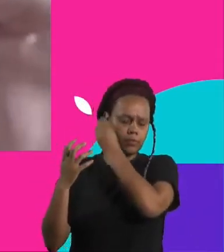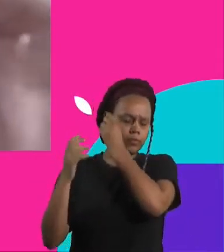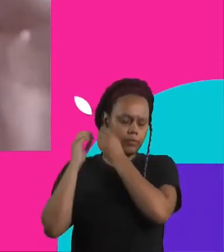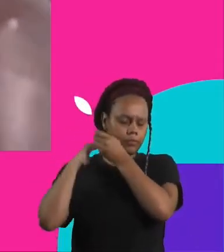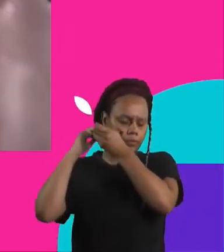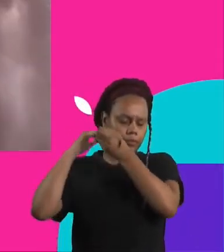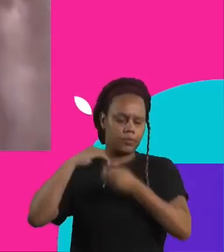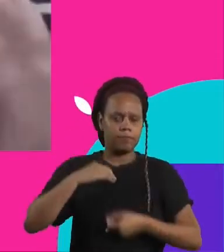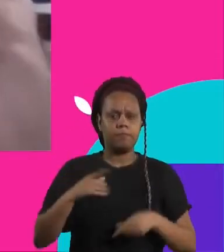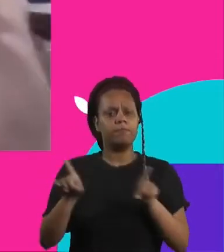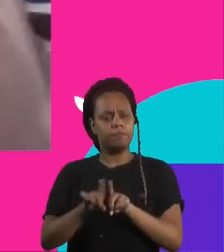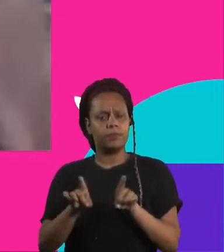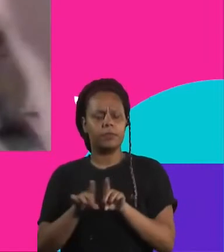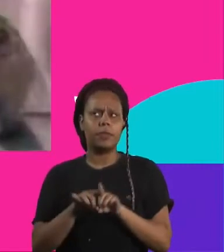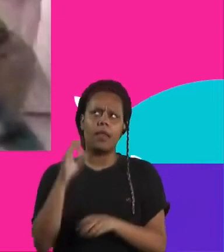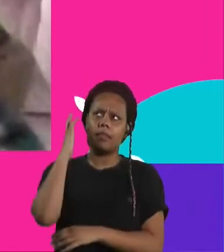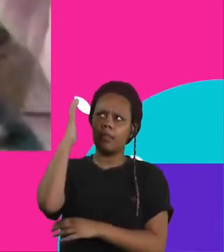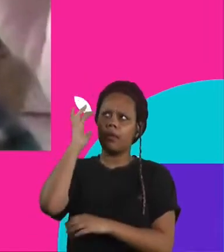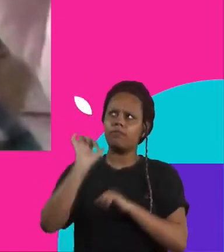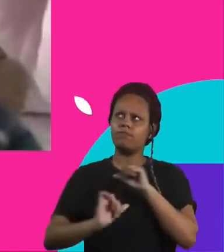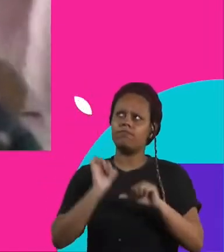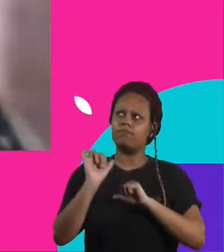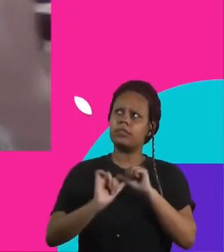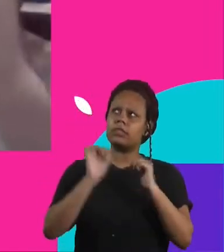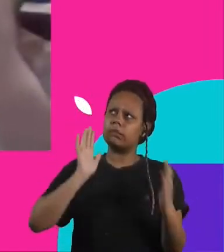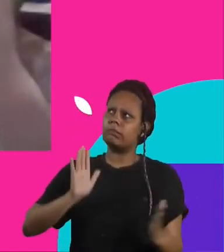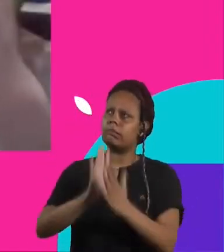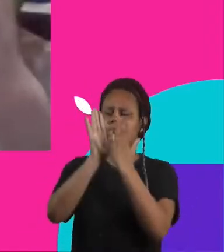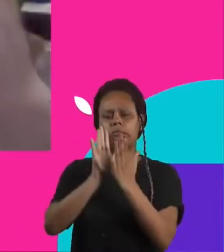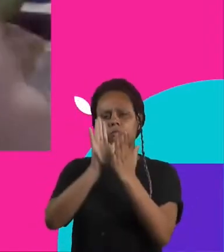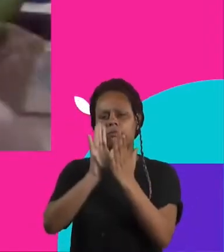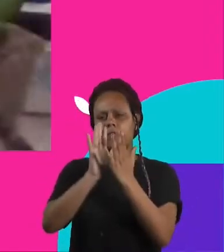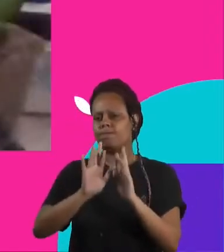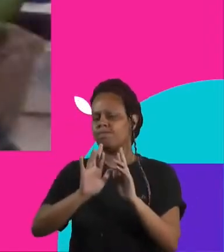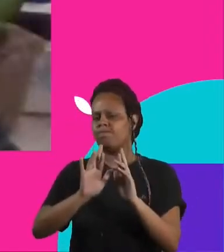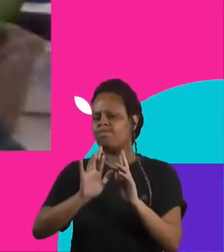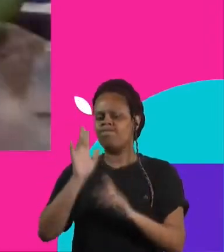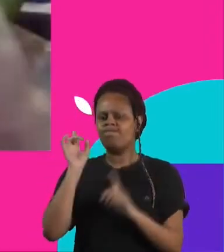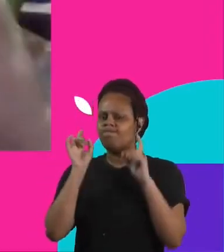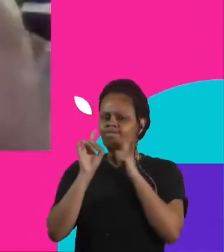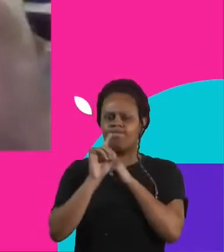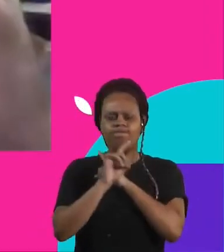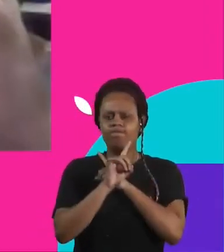própria teoria de mudança, impactos são coisas muito difíceis de serem atingidas, são coisas que dependem